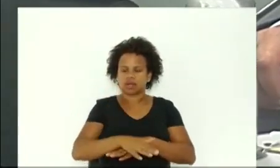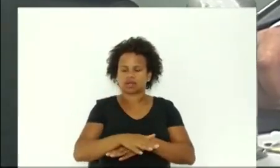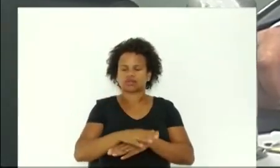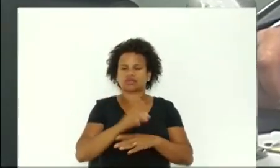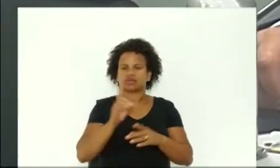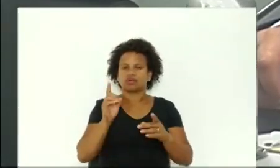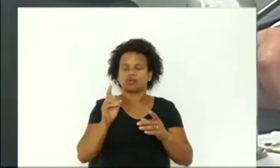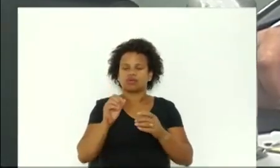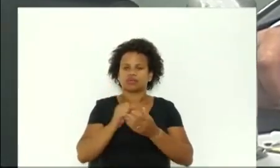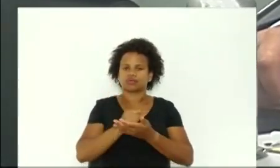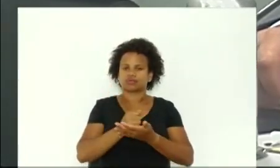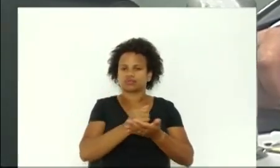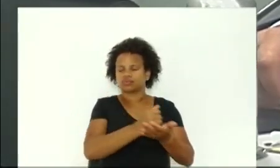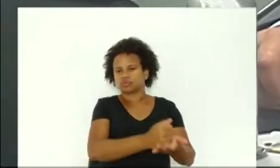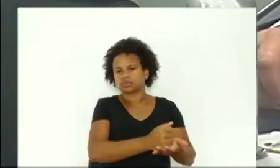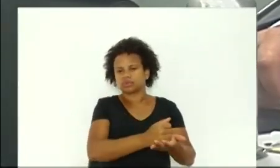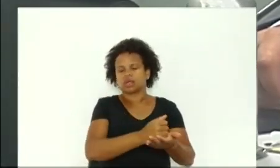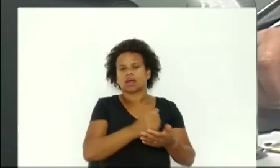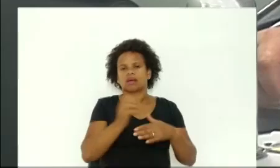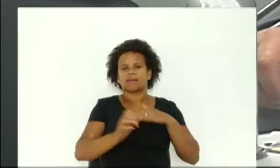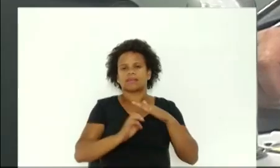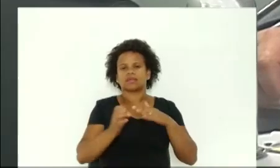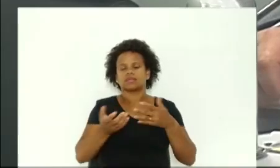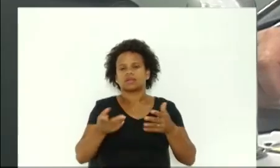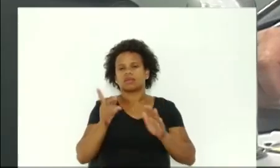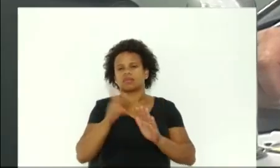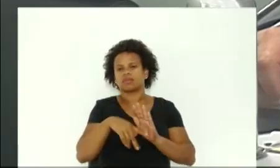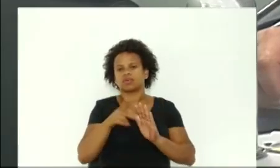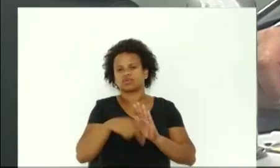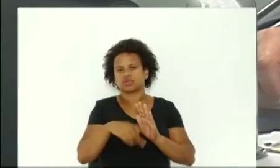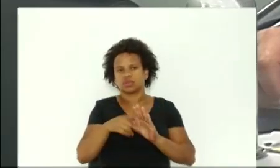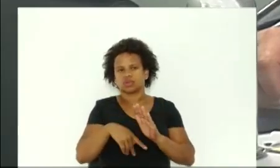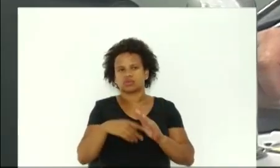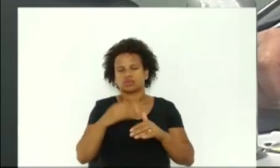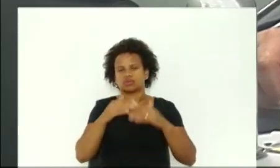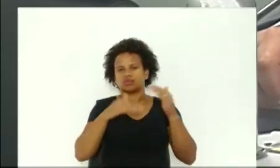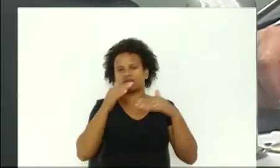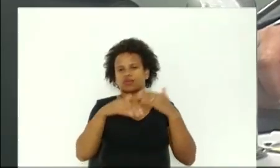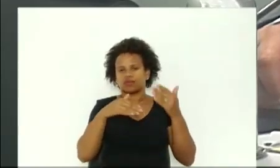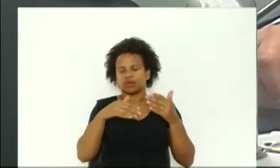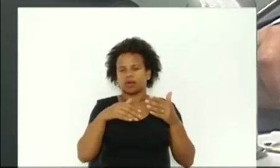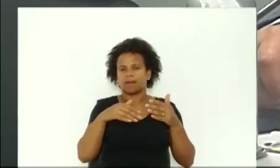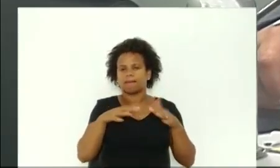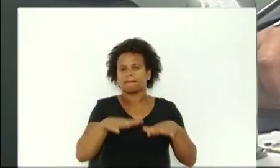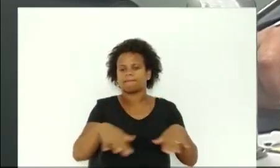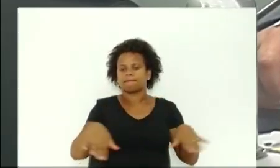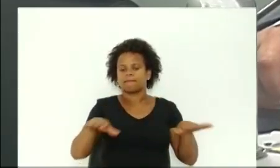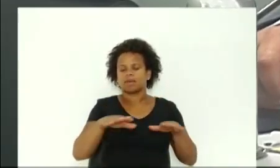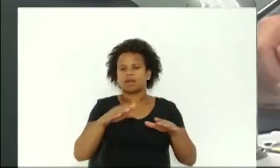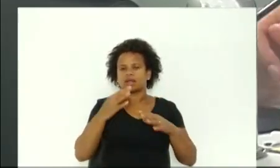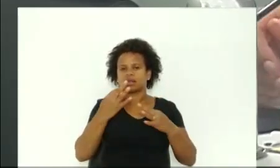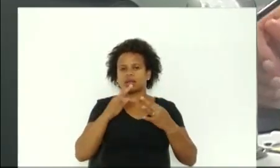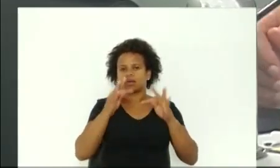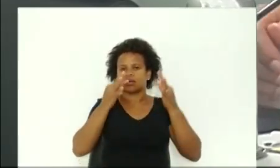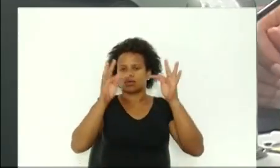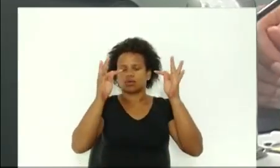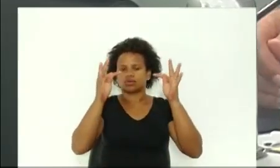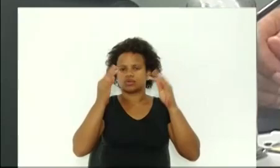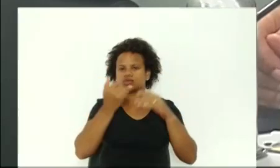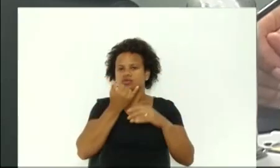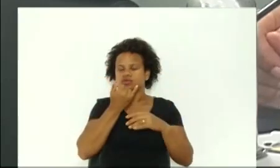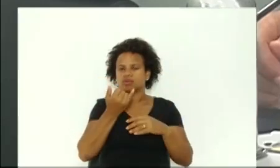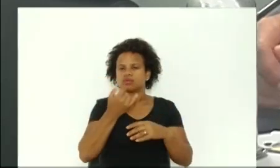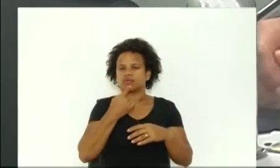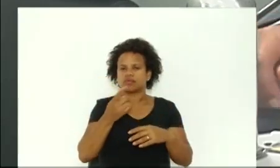querem desenvolver projetos ali dentro do Parque Tecnológico. Desculpa de não ter falado da pessoa do